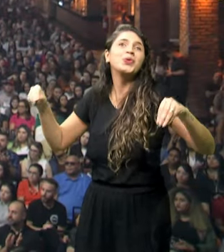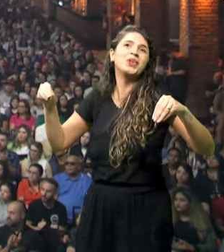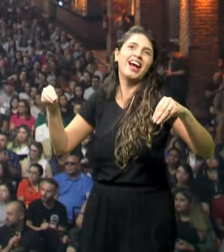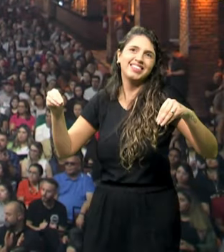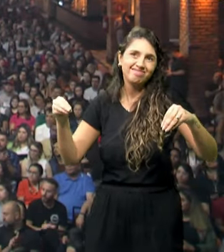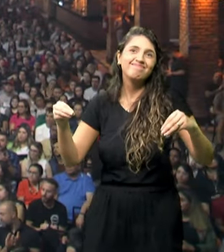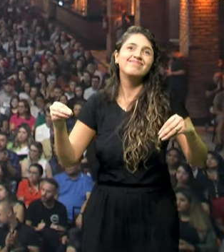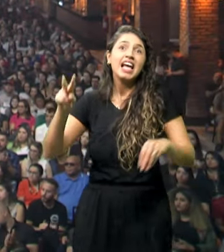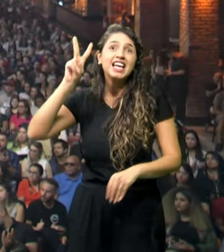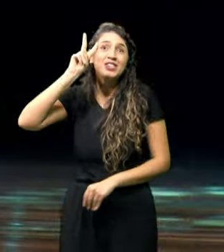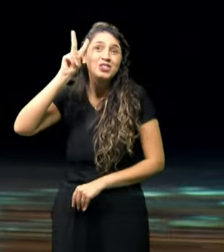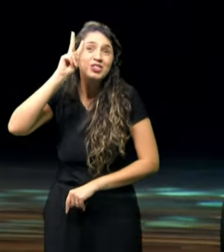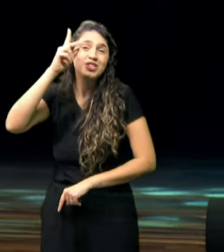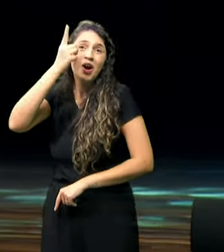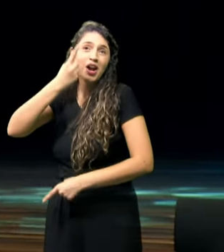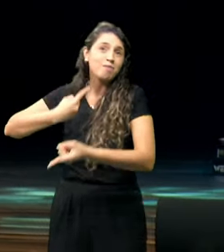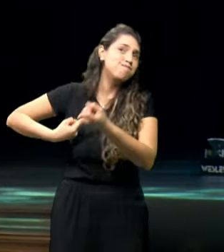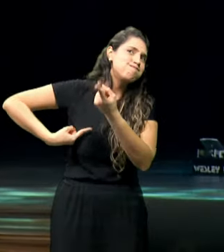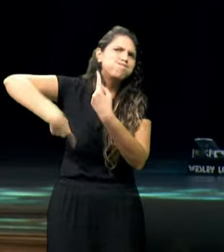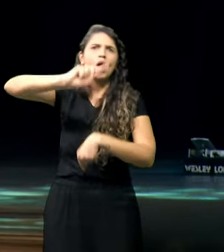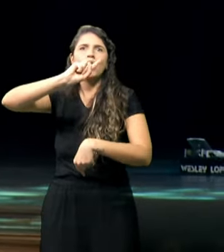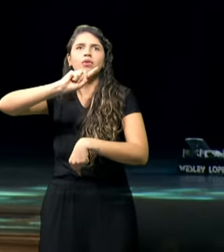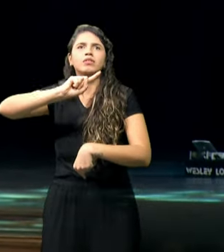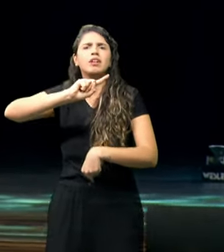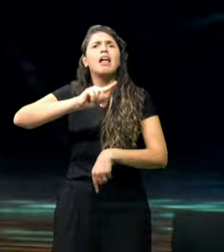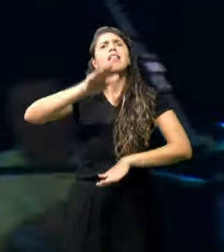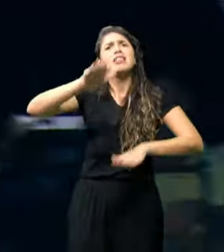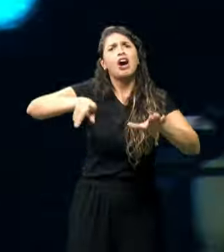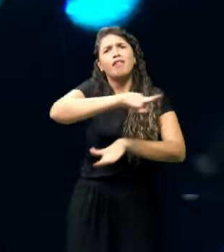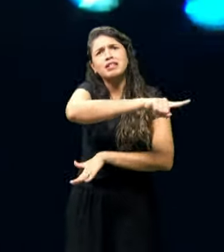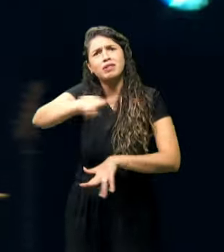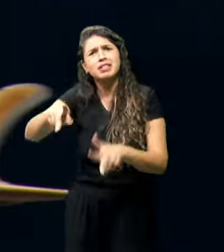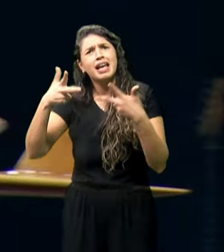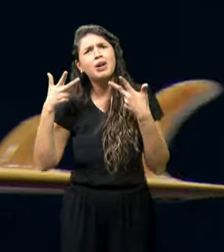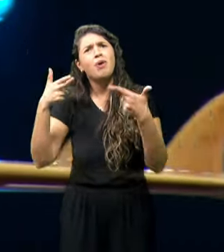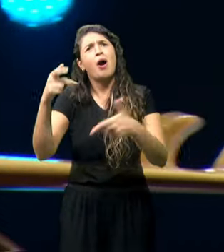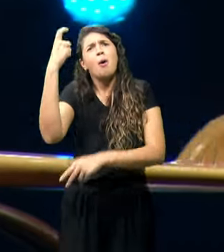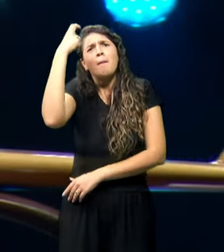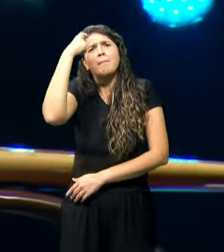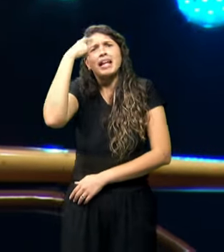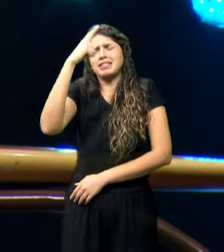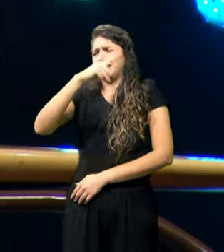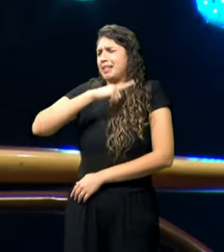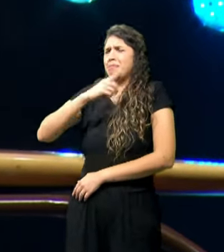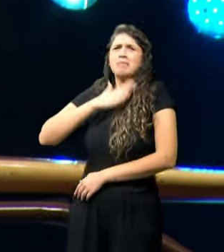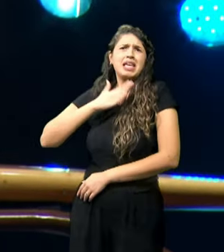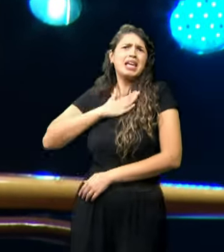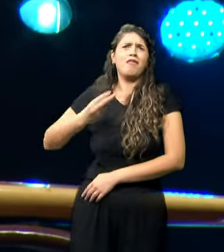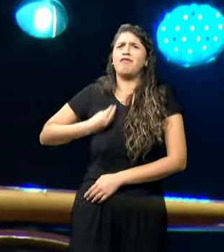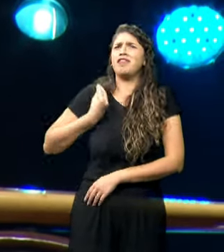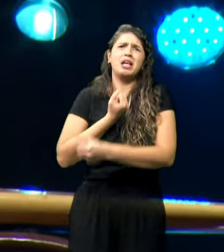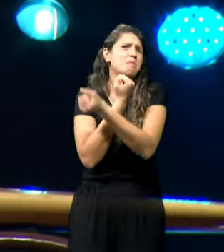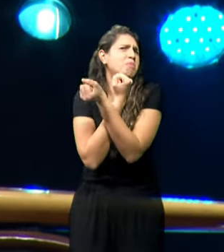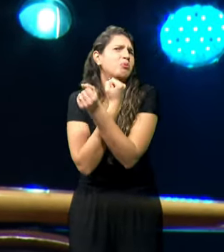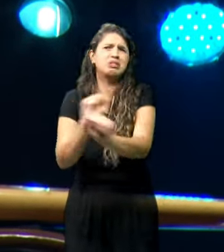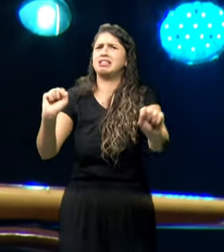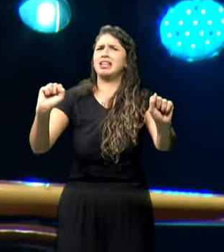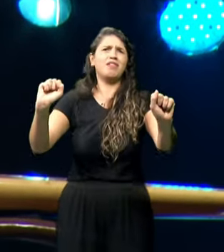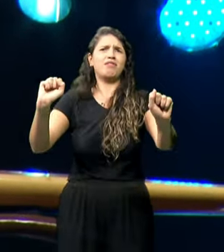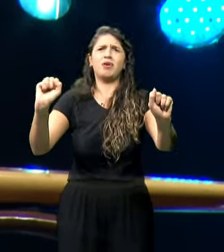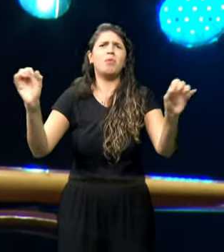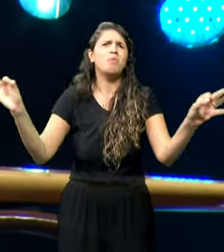Pode ter o impossível na tua vida, você não resolve, mas o Deus do impossível está aqui. Ele